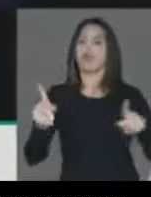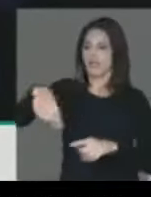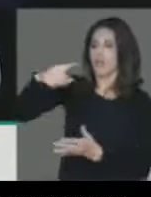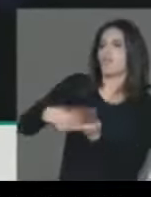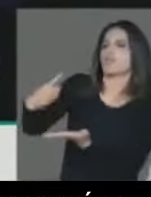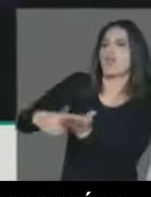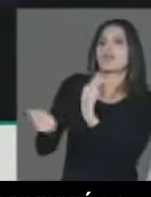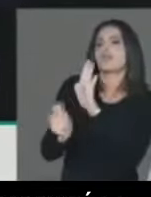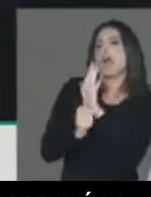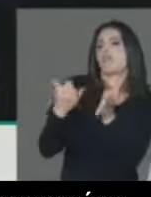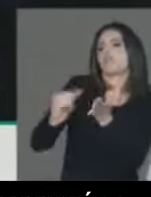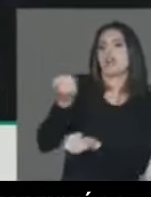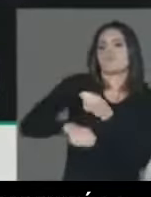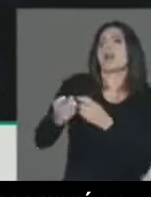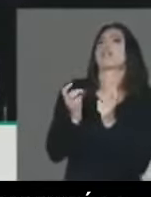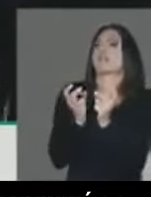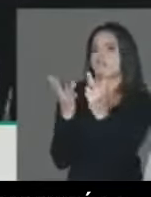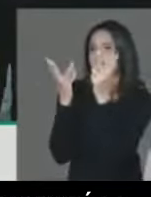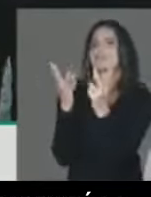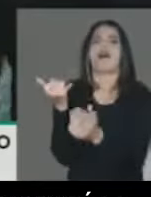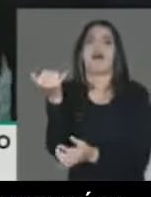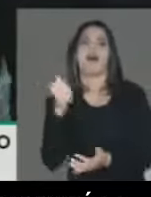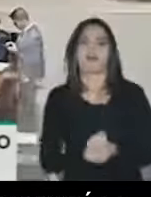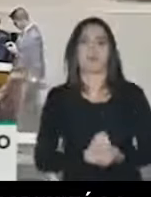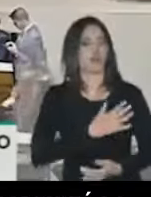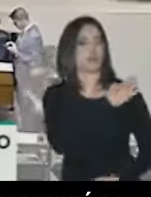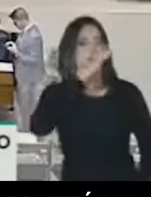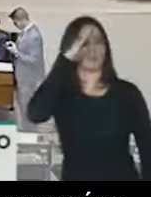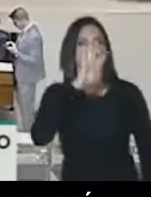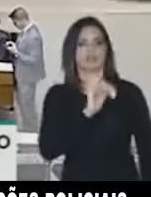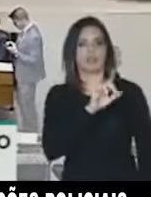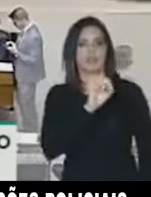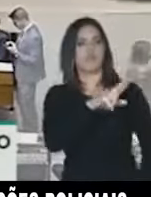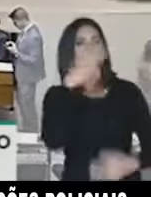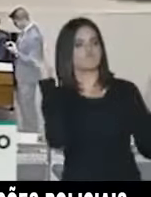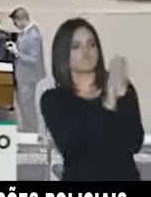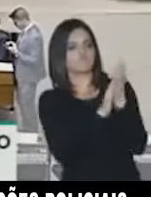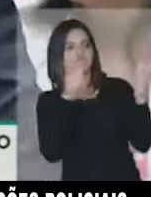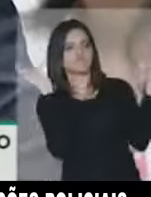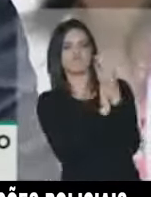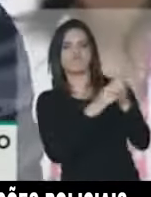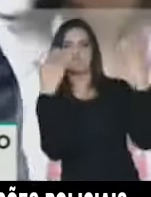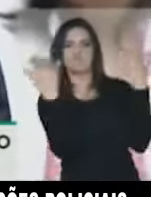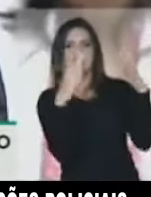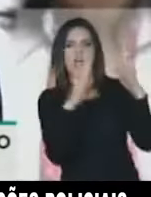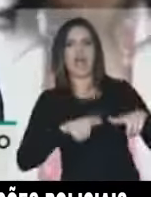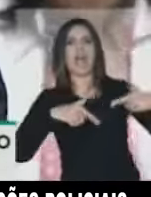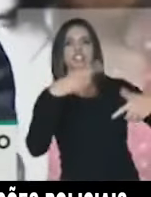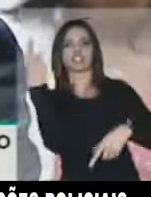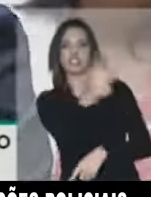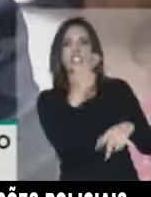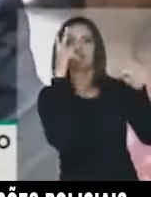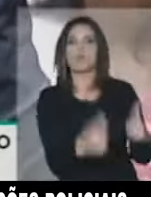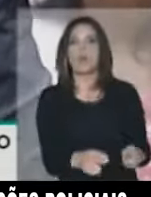de traficantes. E quanto ao coronel Tadeu, eu gostaria de parabenizá-lo por essa atitude e que foi